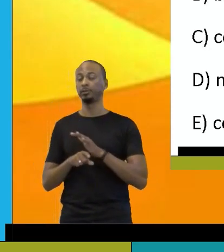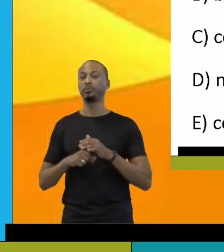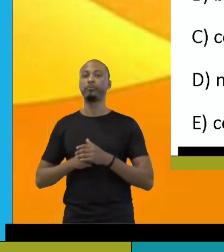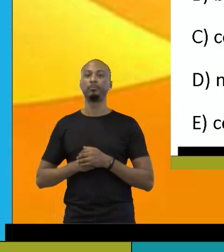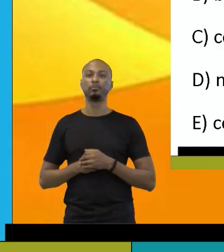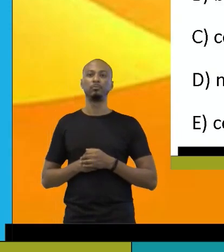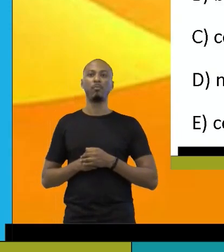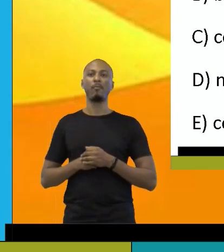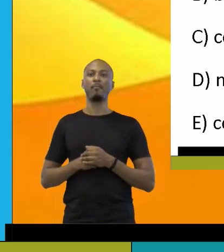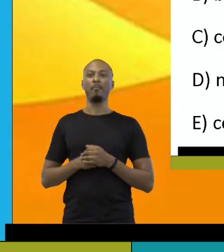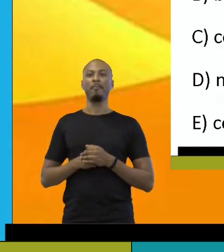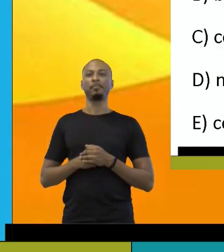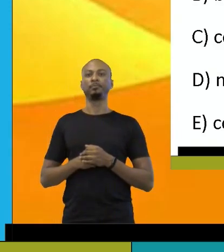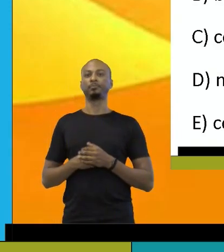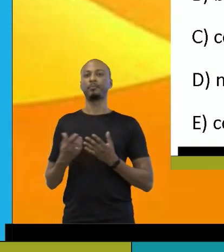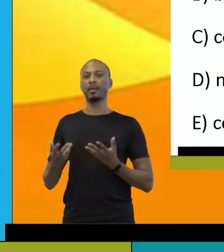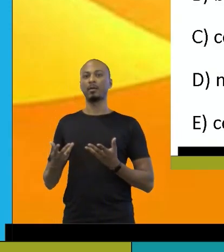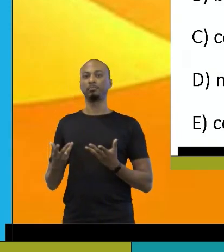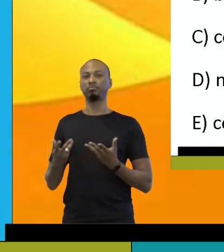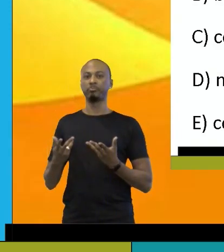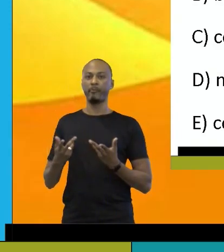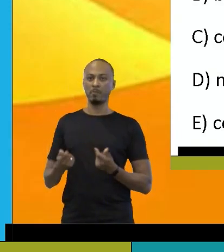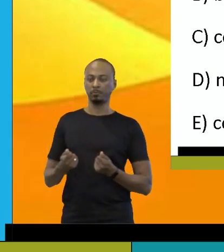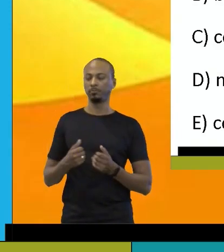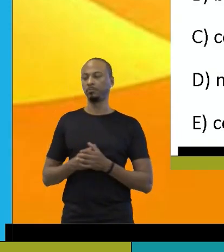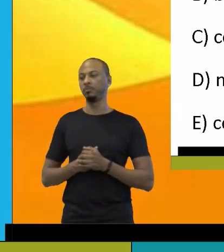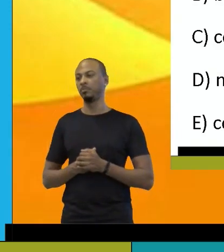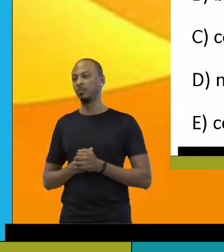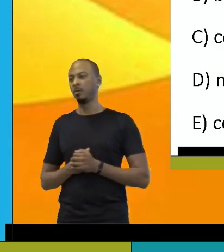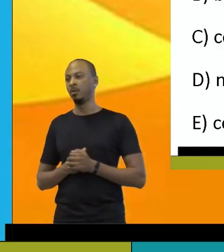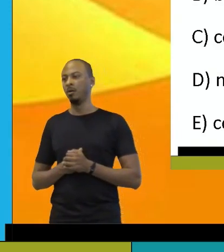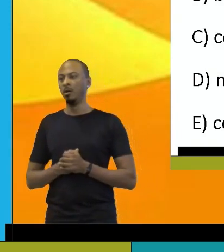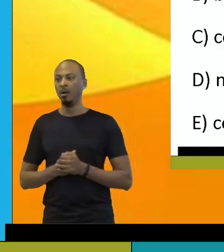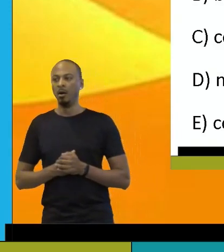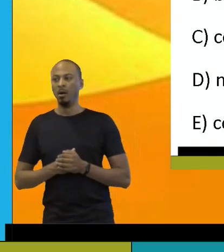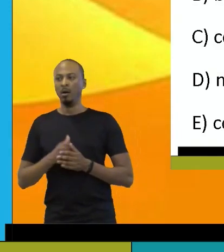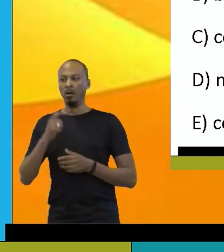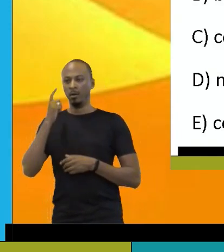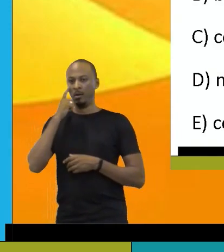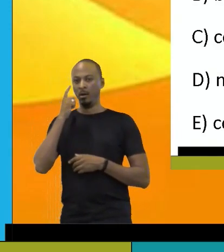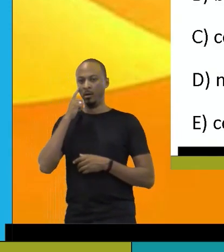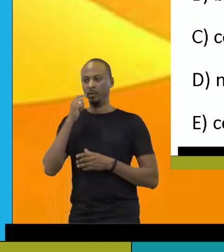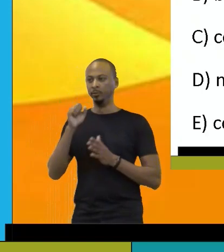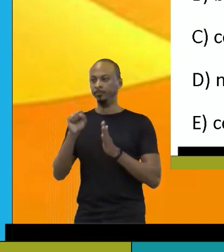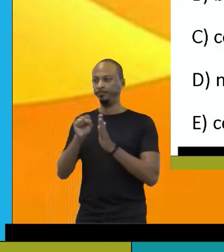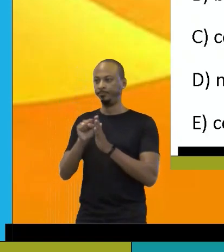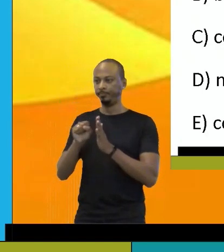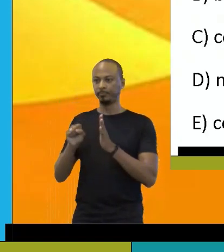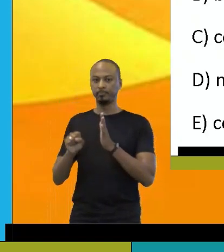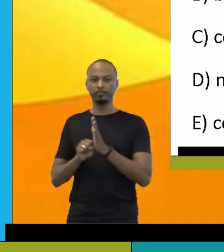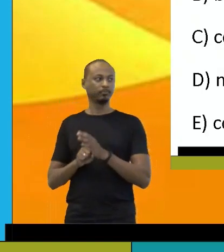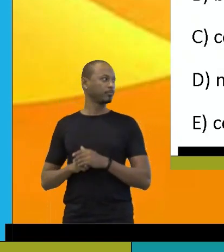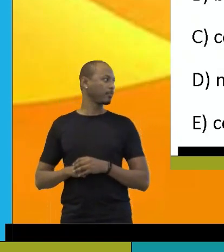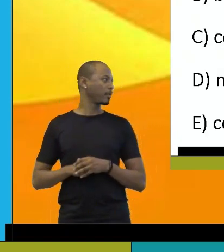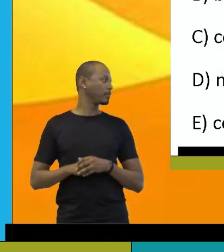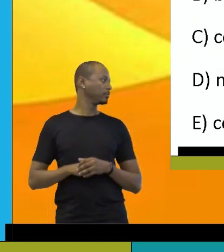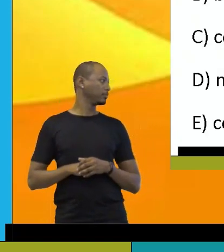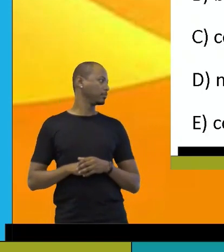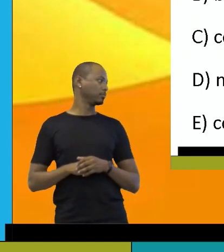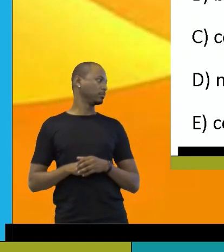temos uma questão muito interessante. Observe o seguinte, no século XVI, nós temos quanto tempo?